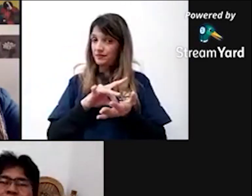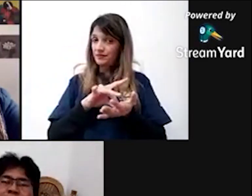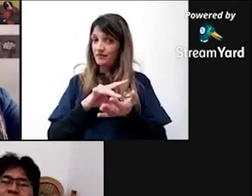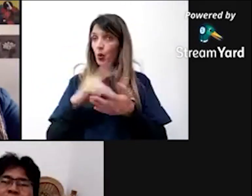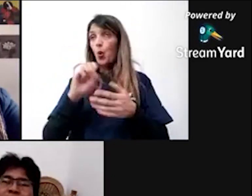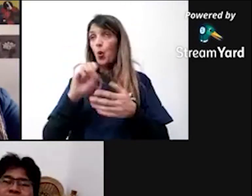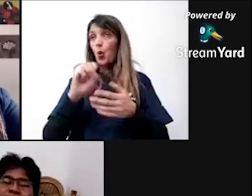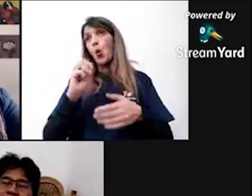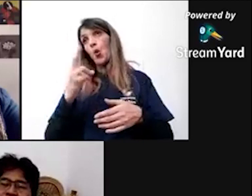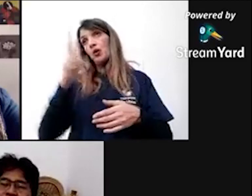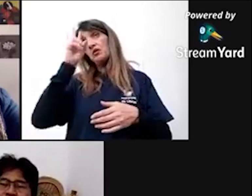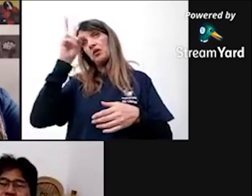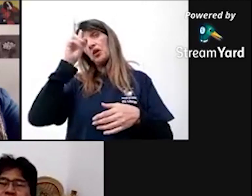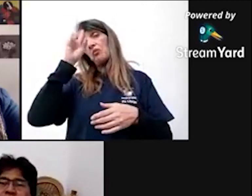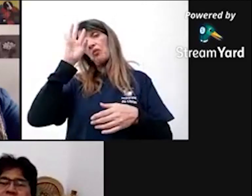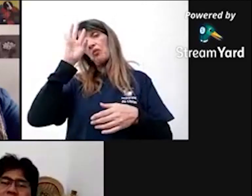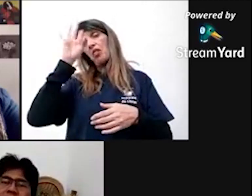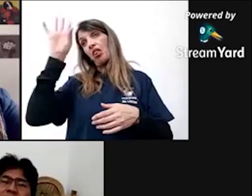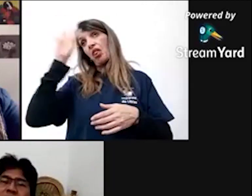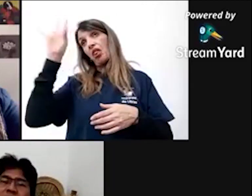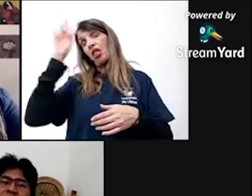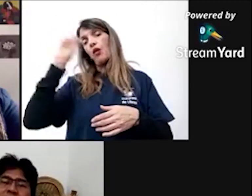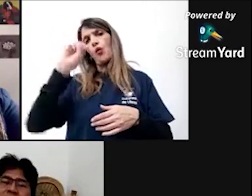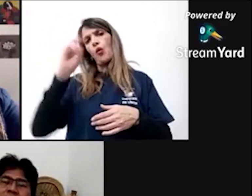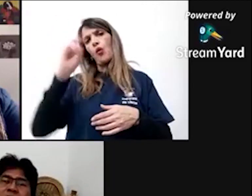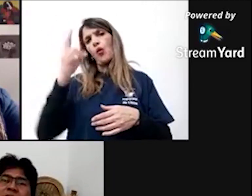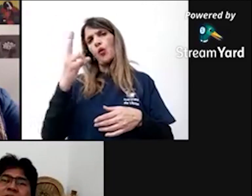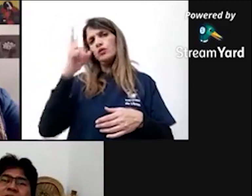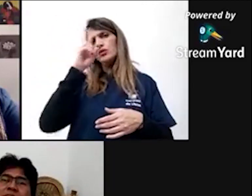índio histórico? Ou somos nós mesmos?